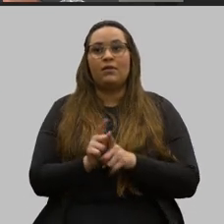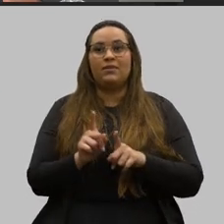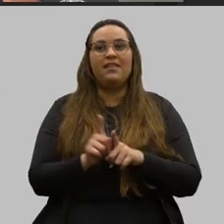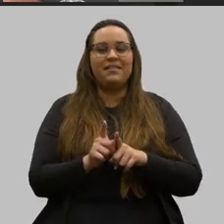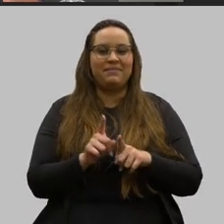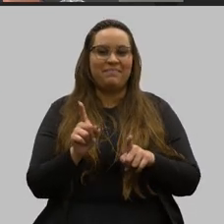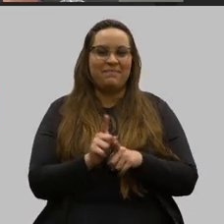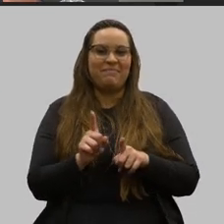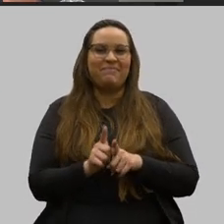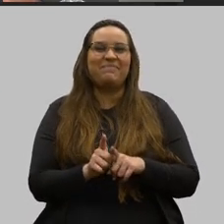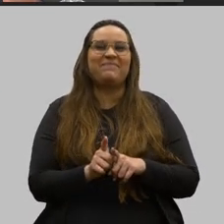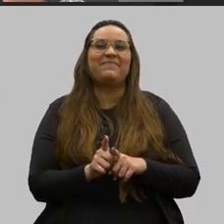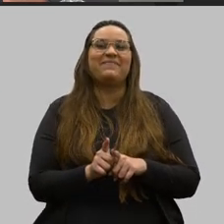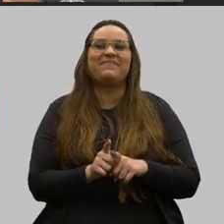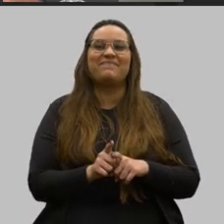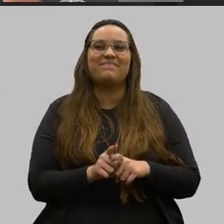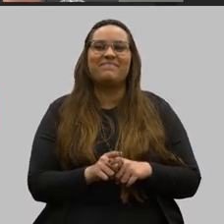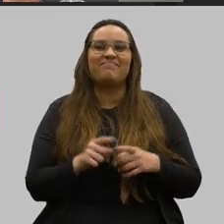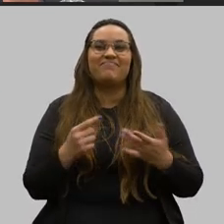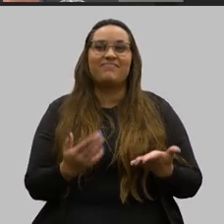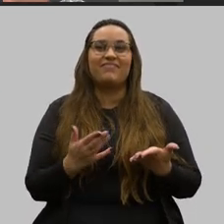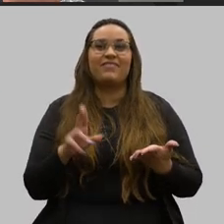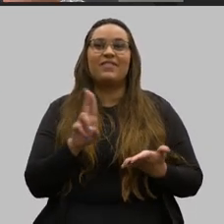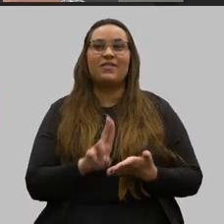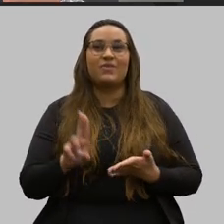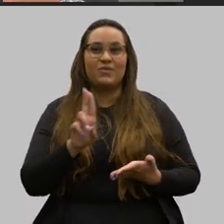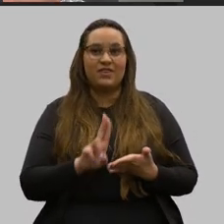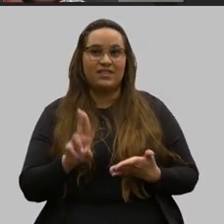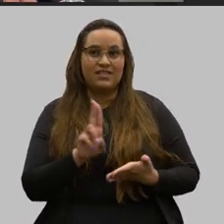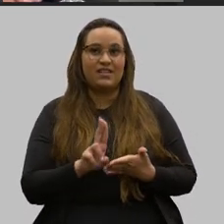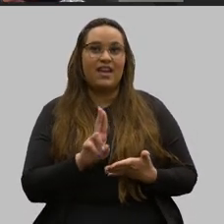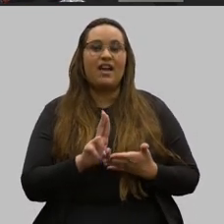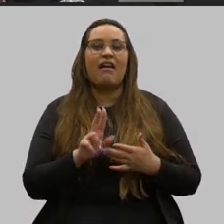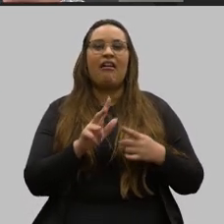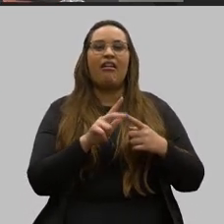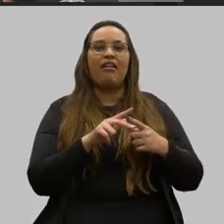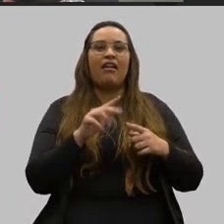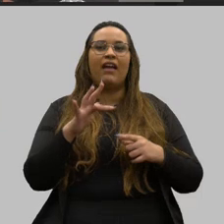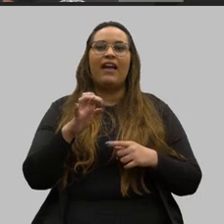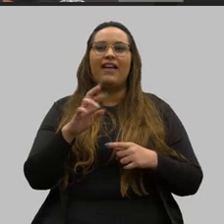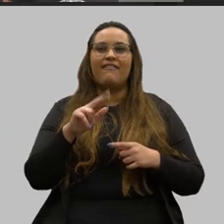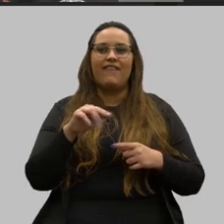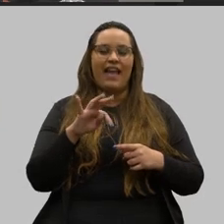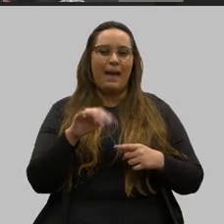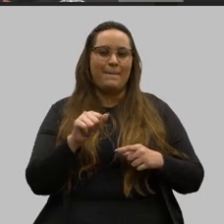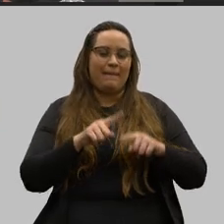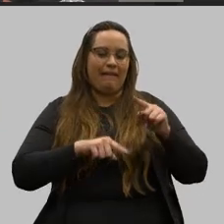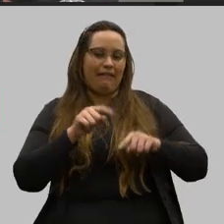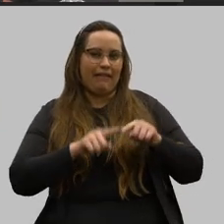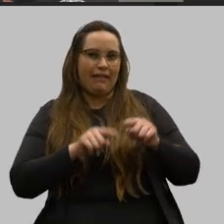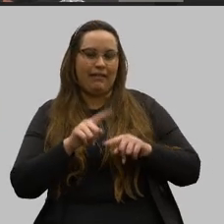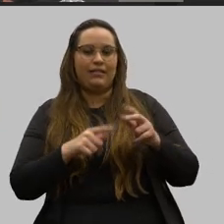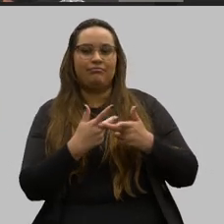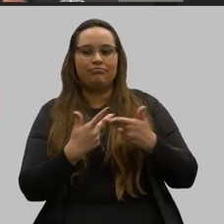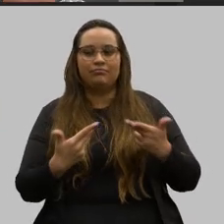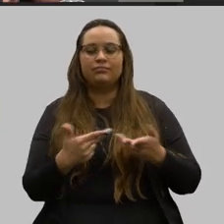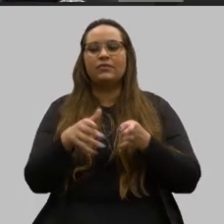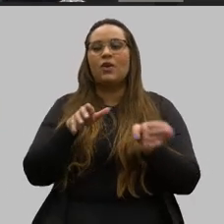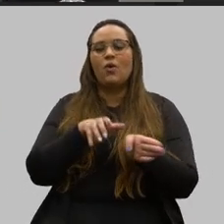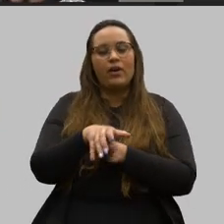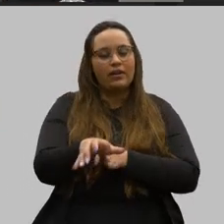ser eh utilizado como ferramenta e meramente para orientação e